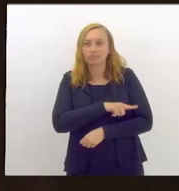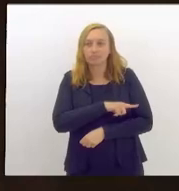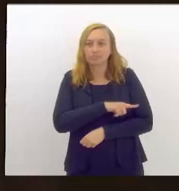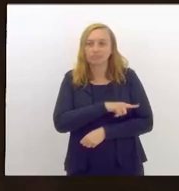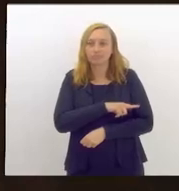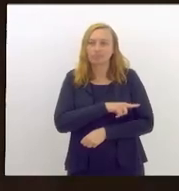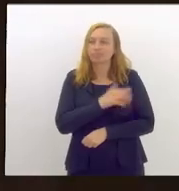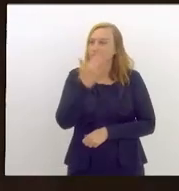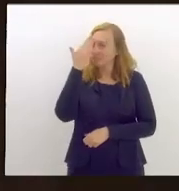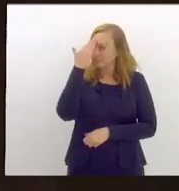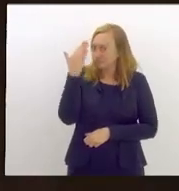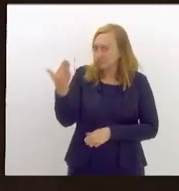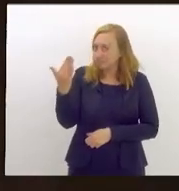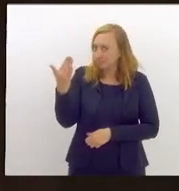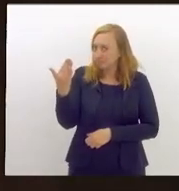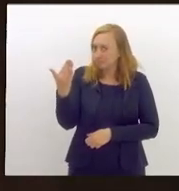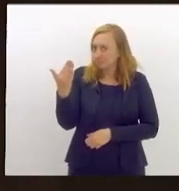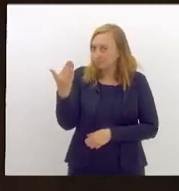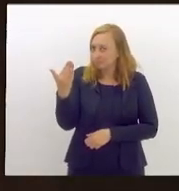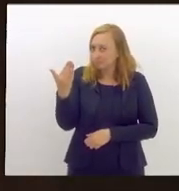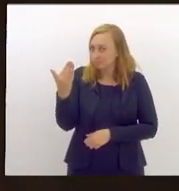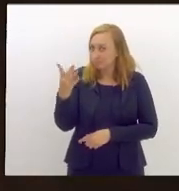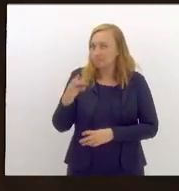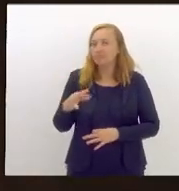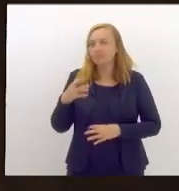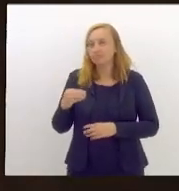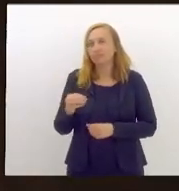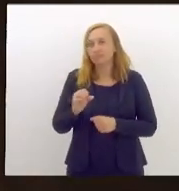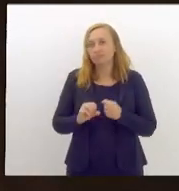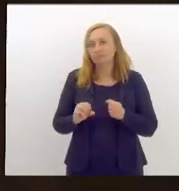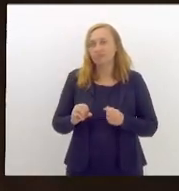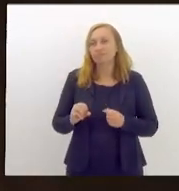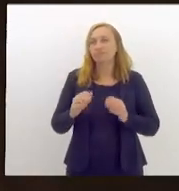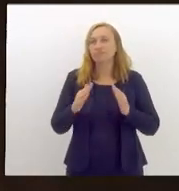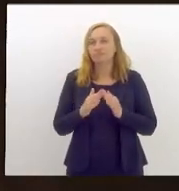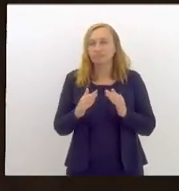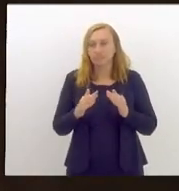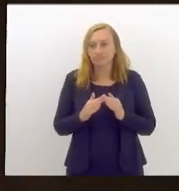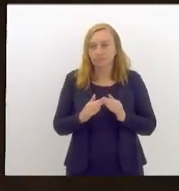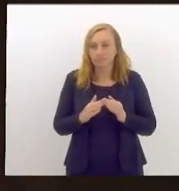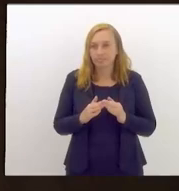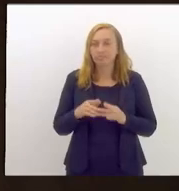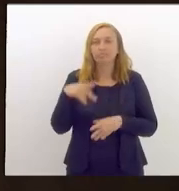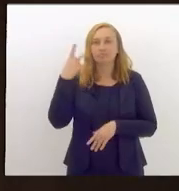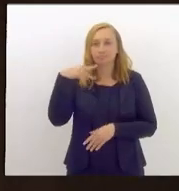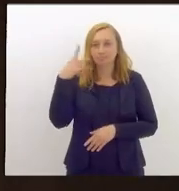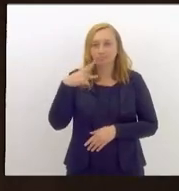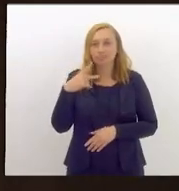te agradecer por tudo que você fez por essa casa pelo Parlamento Fluminense